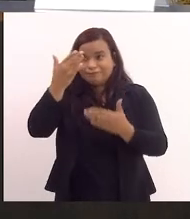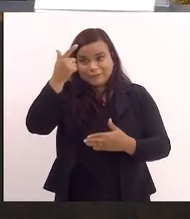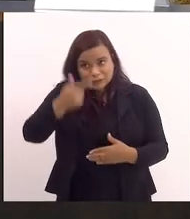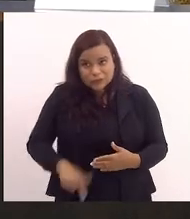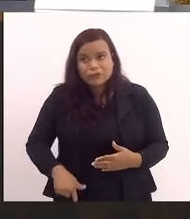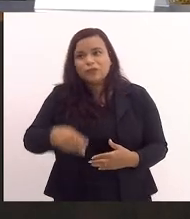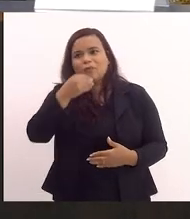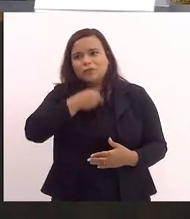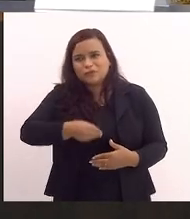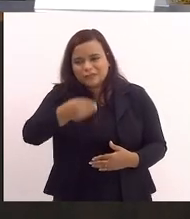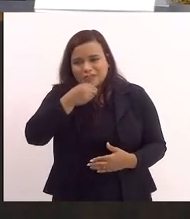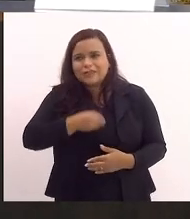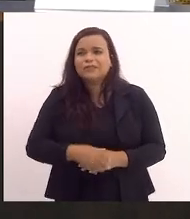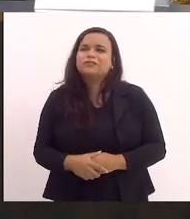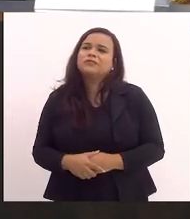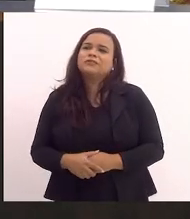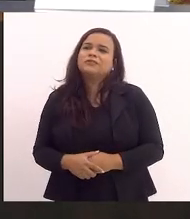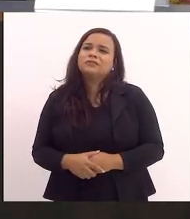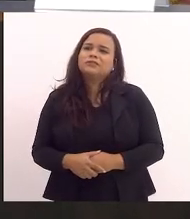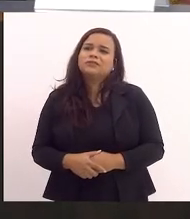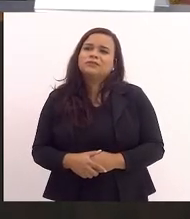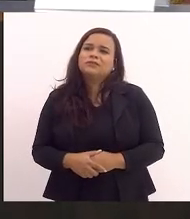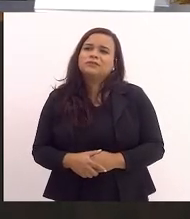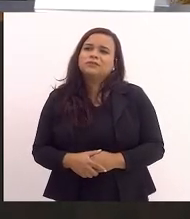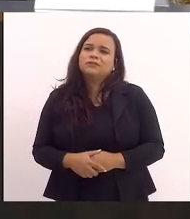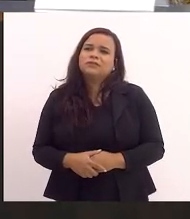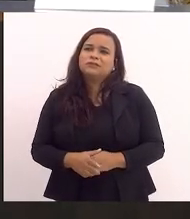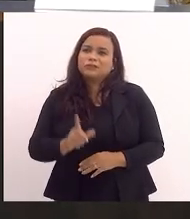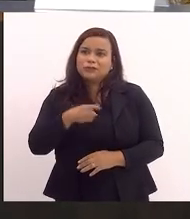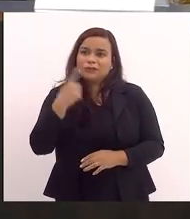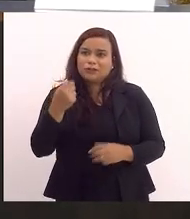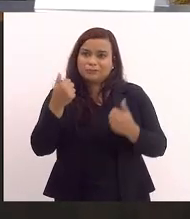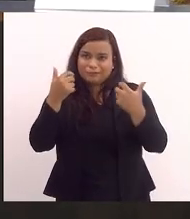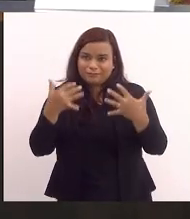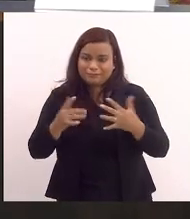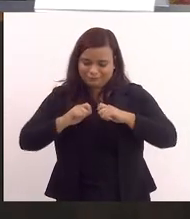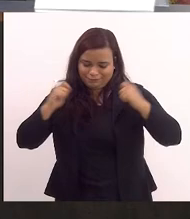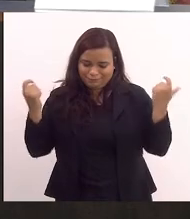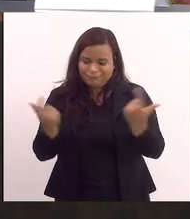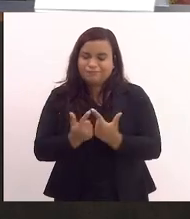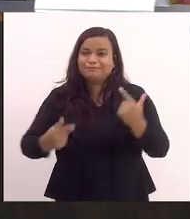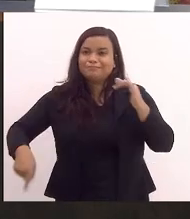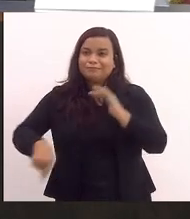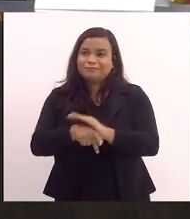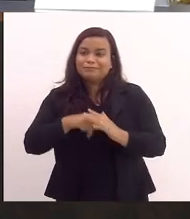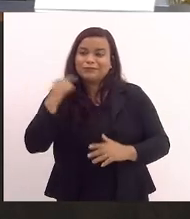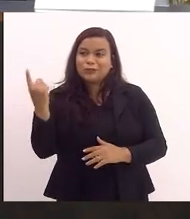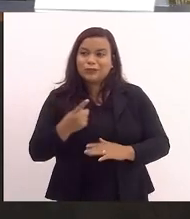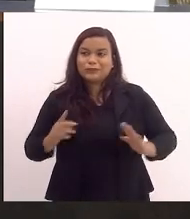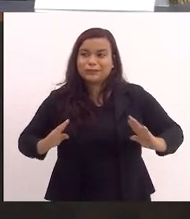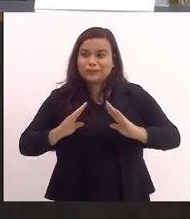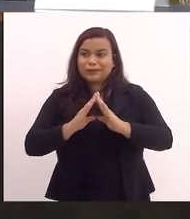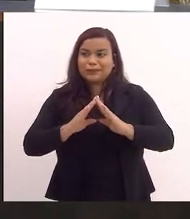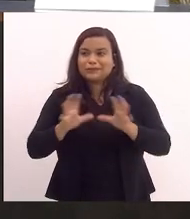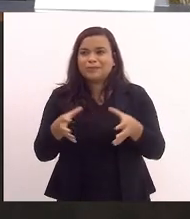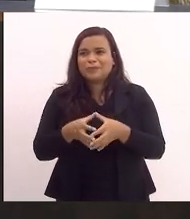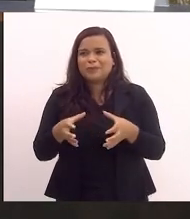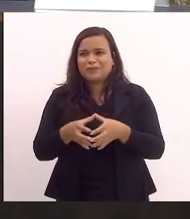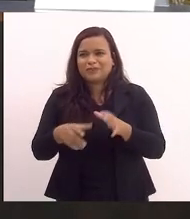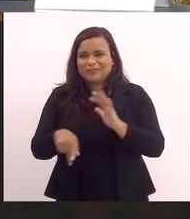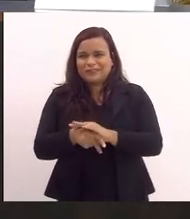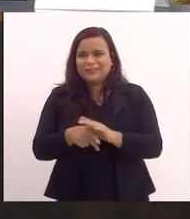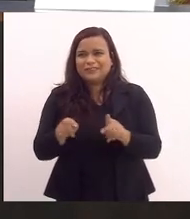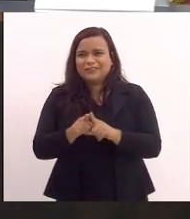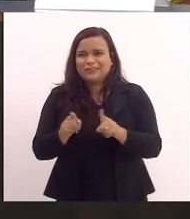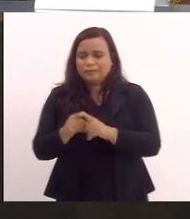oportunidade de falar na nossa casa, na casa do povo. Me sinto lisonjeado por estar aqui recebendo a maior